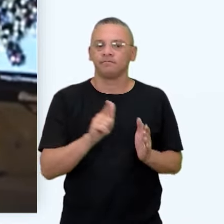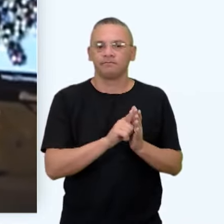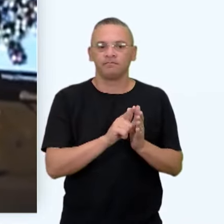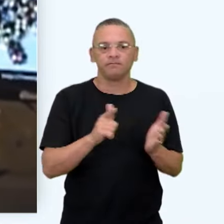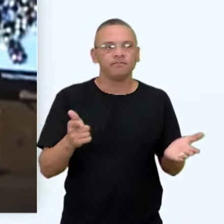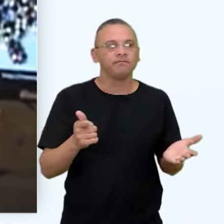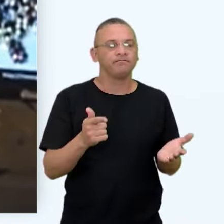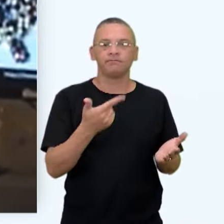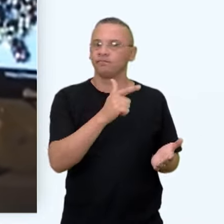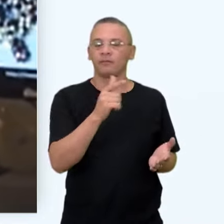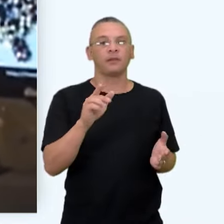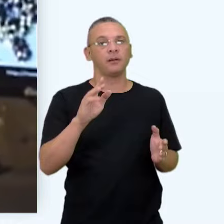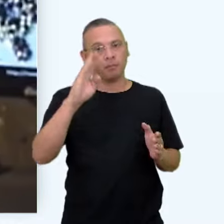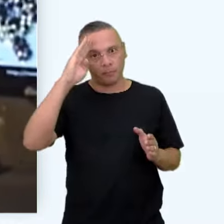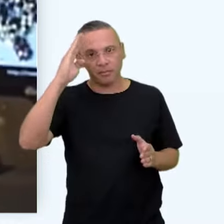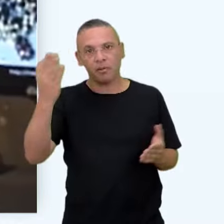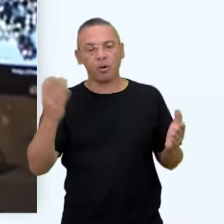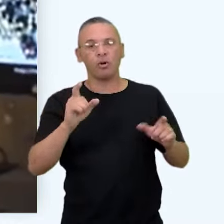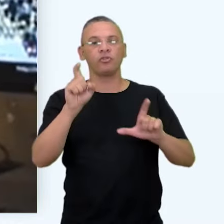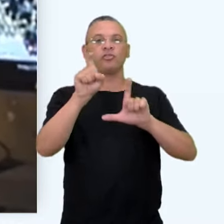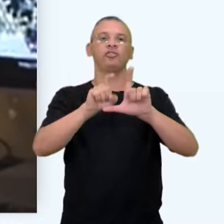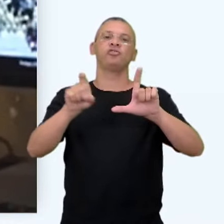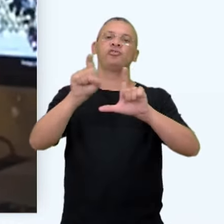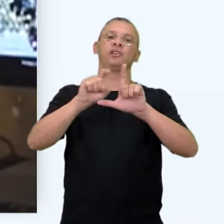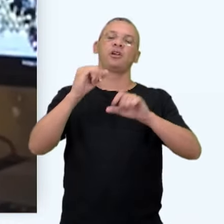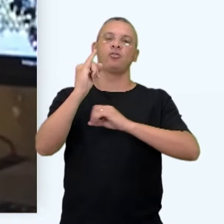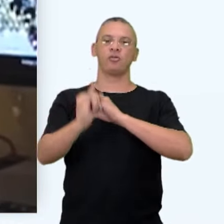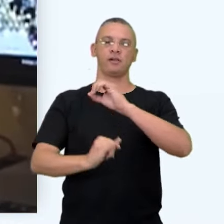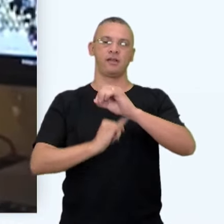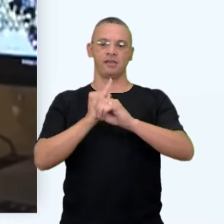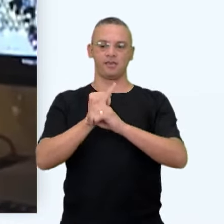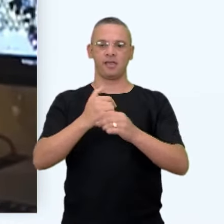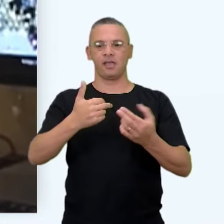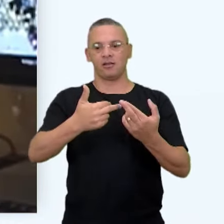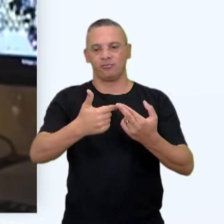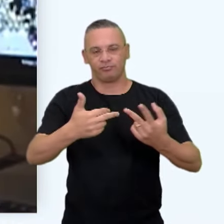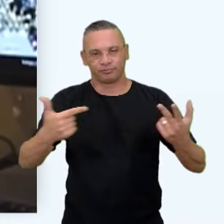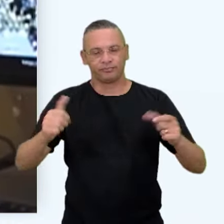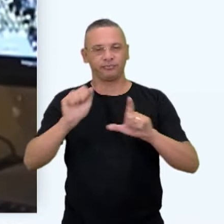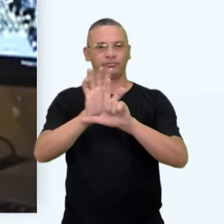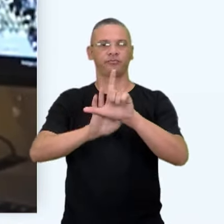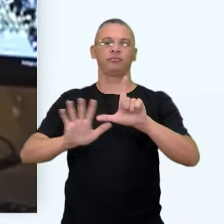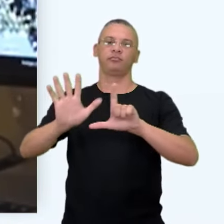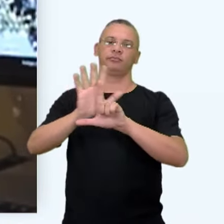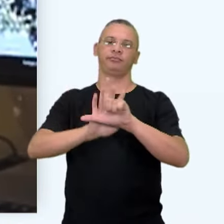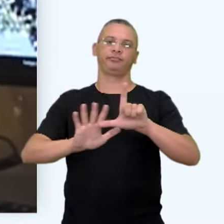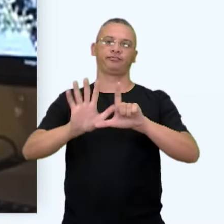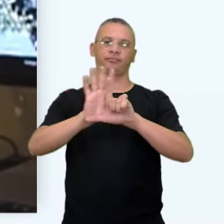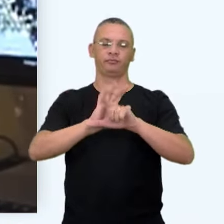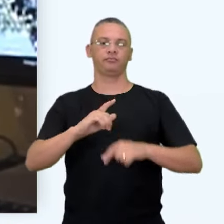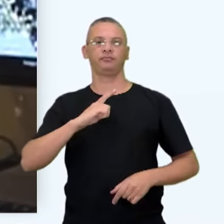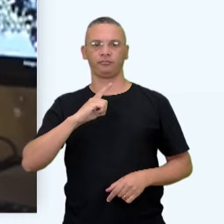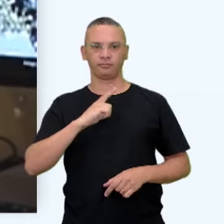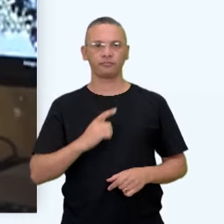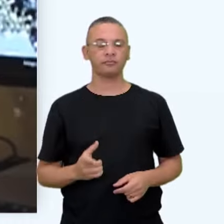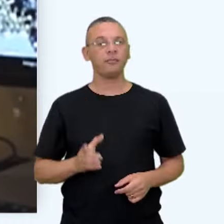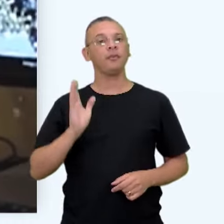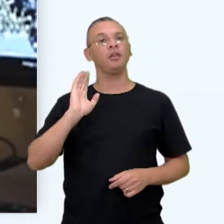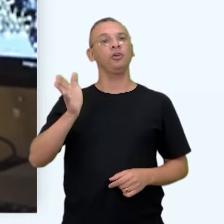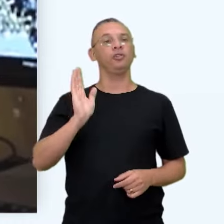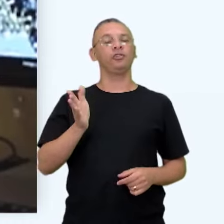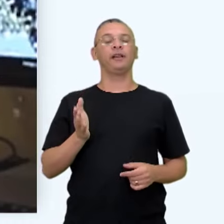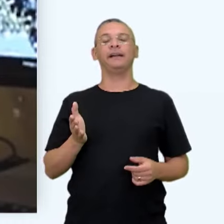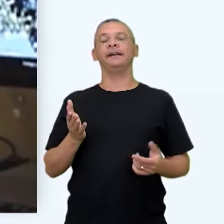presença digital na internet e em outras plataformas. quer dizer, existe já